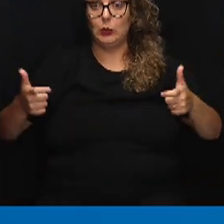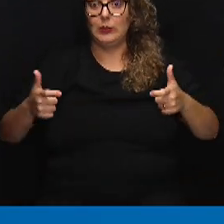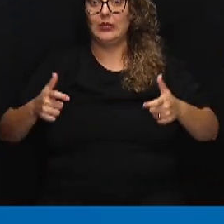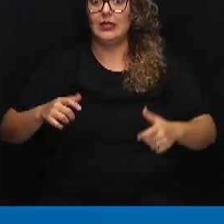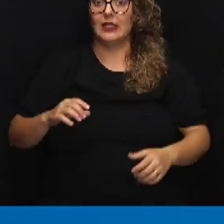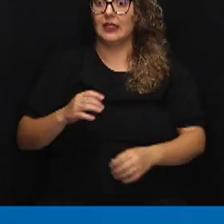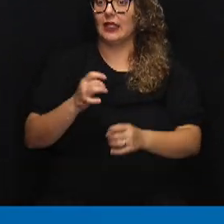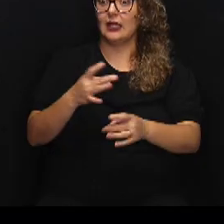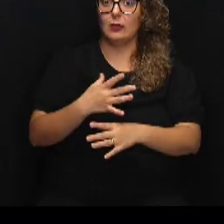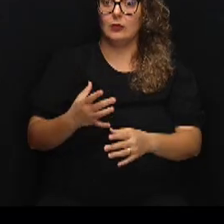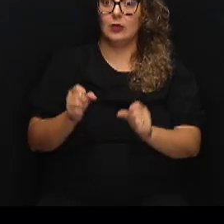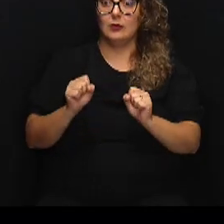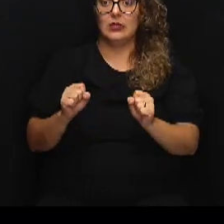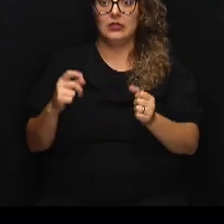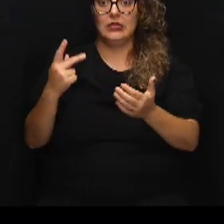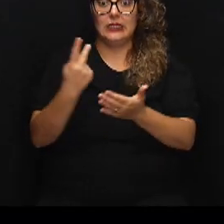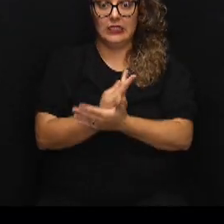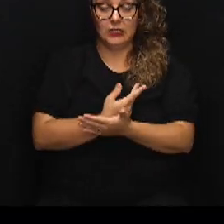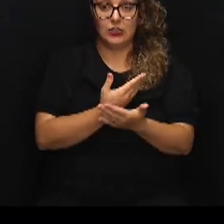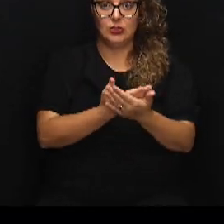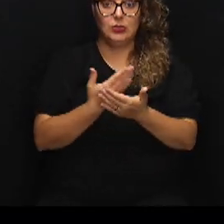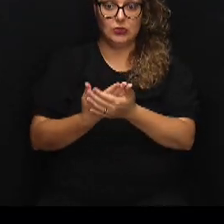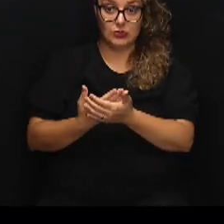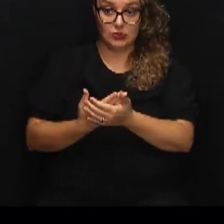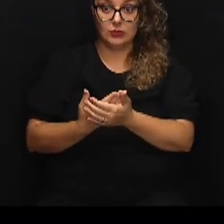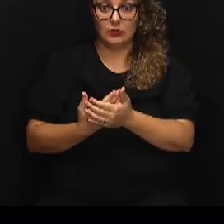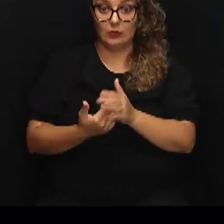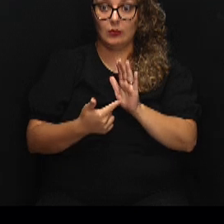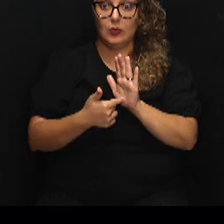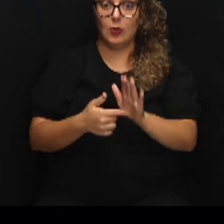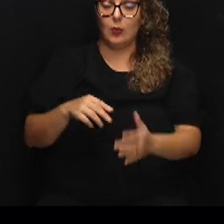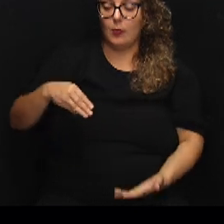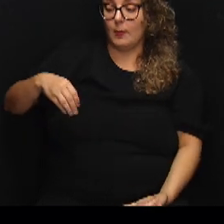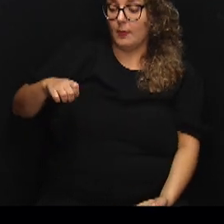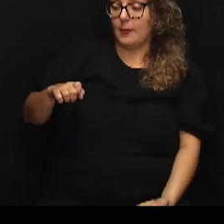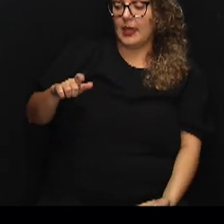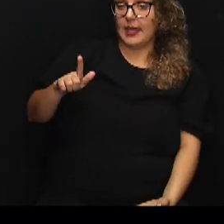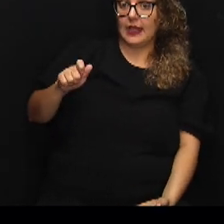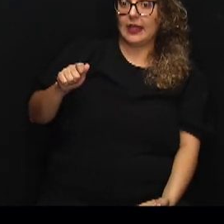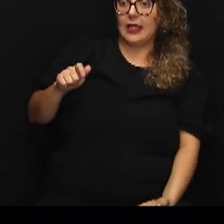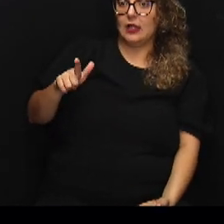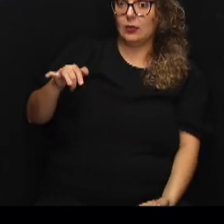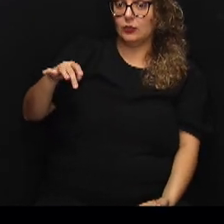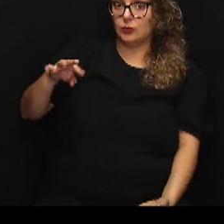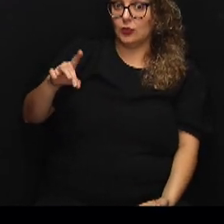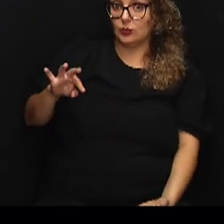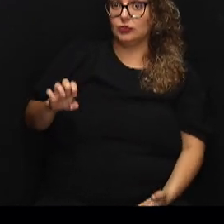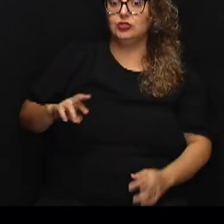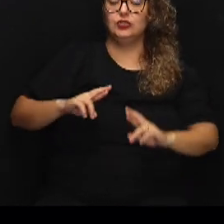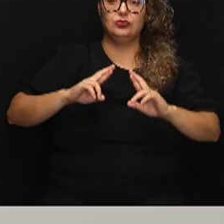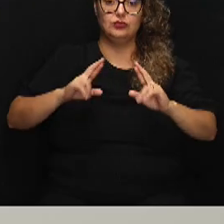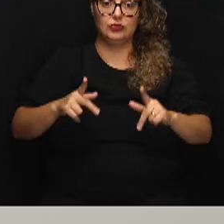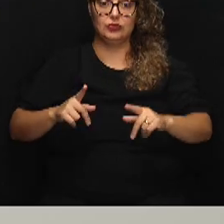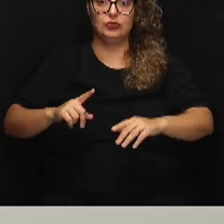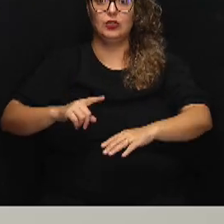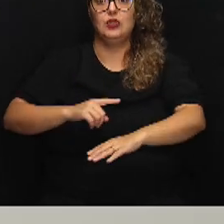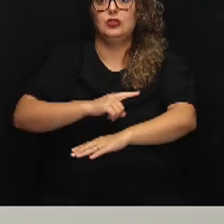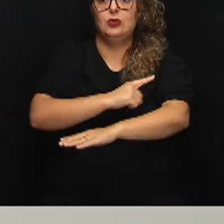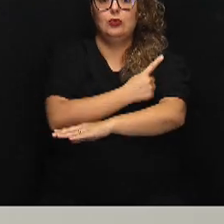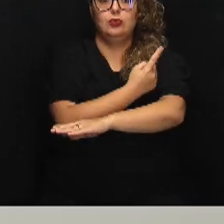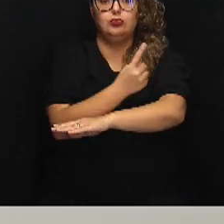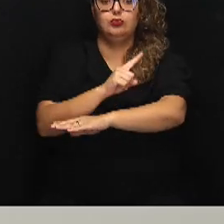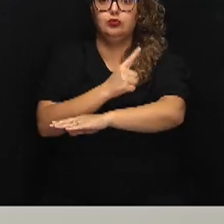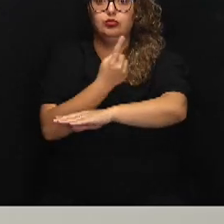estar incorreta. Estudos recentes sugerem que o megalodonte pertencia a uma linhagem diferente de tubarões. Uma